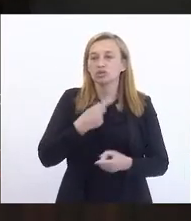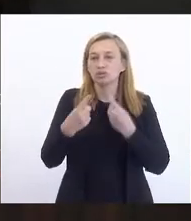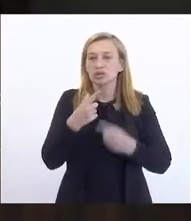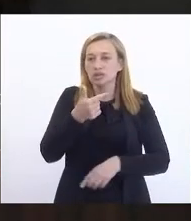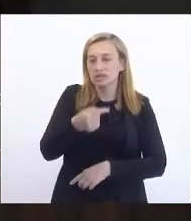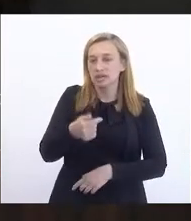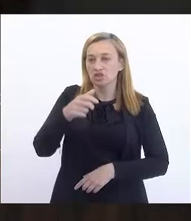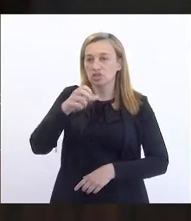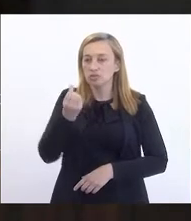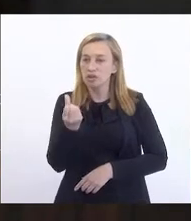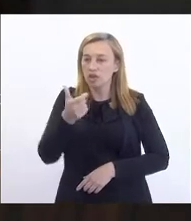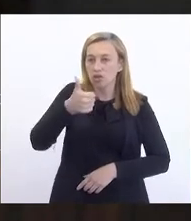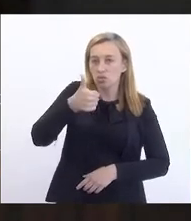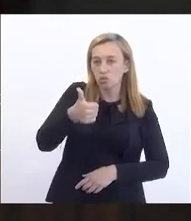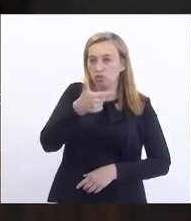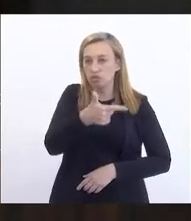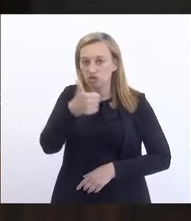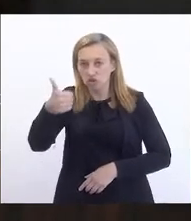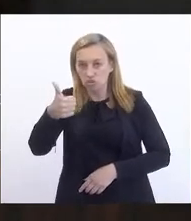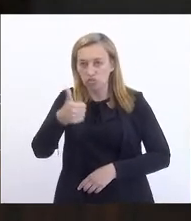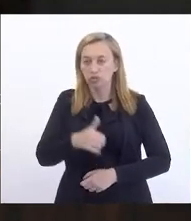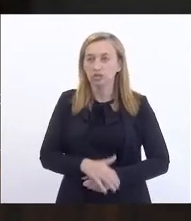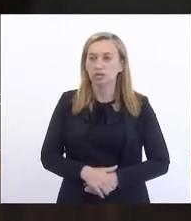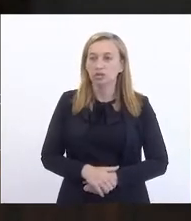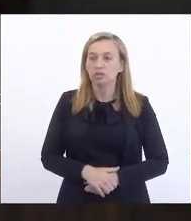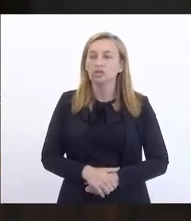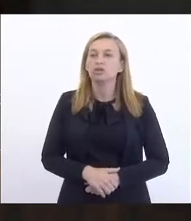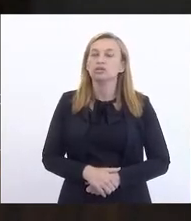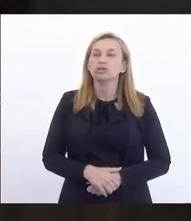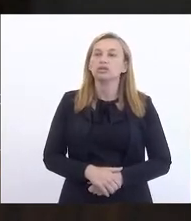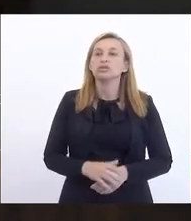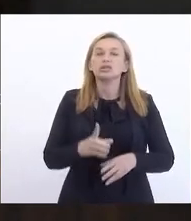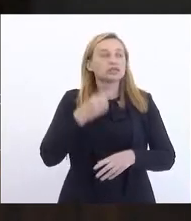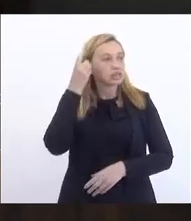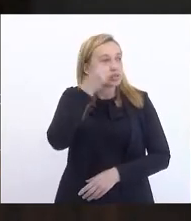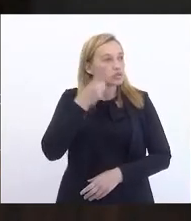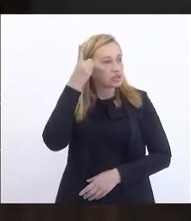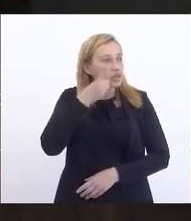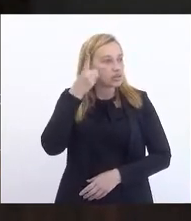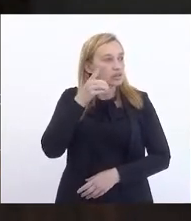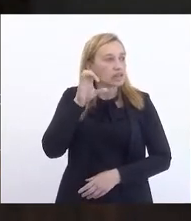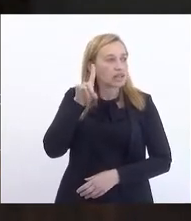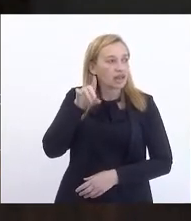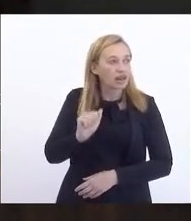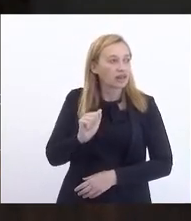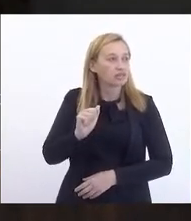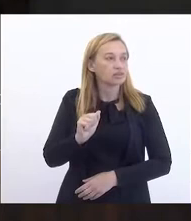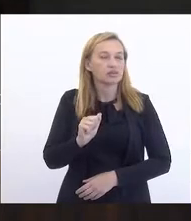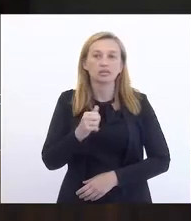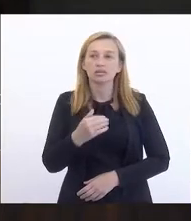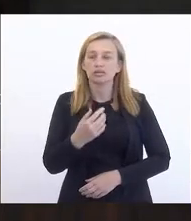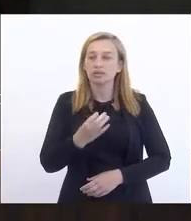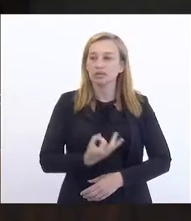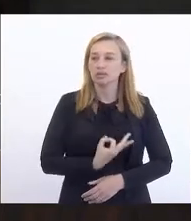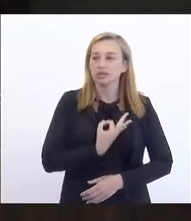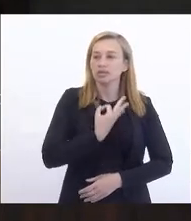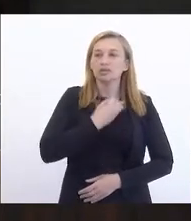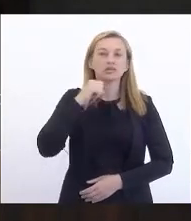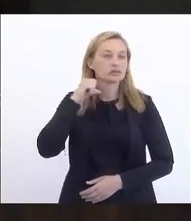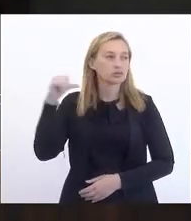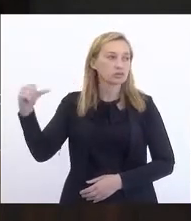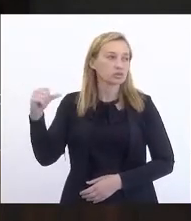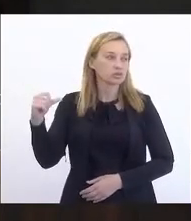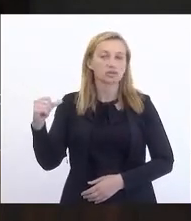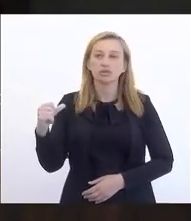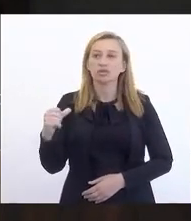761, 2021, de autoria do deputado Márcio Canella, concede medalha tiradente, seu respectivo